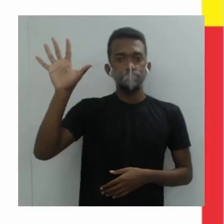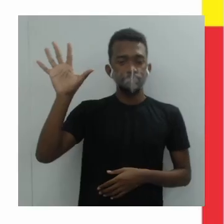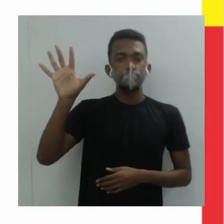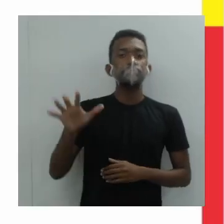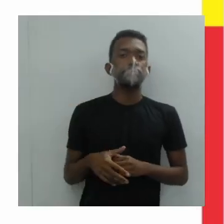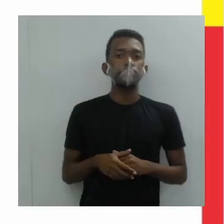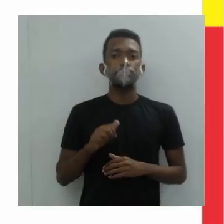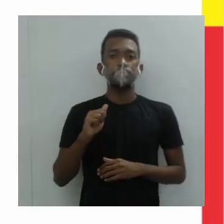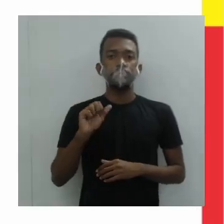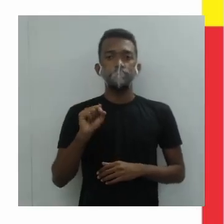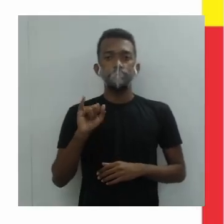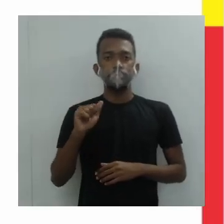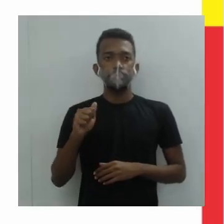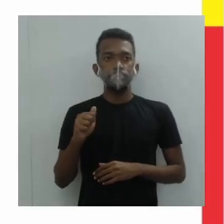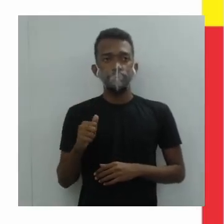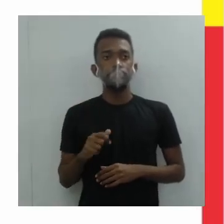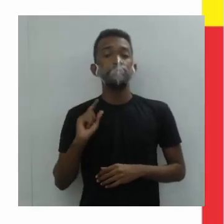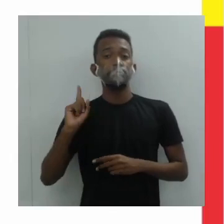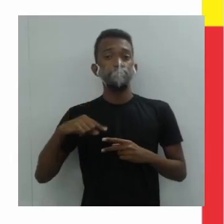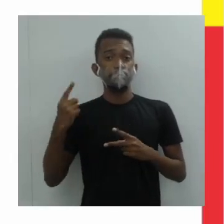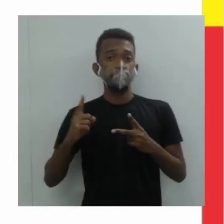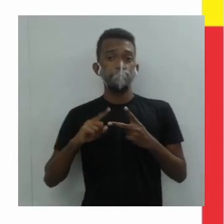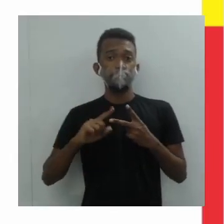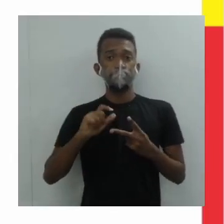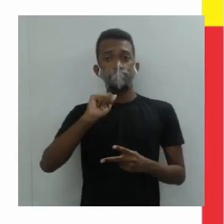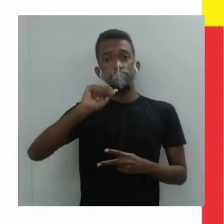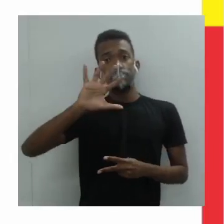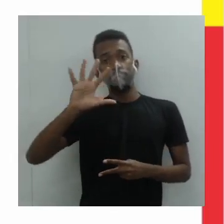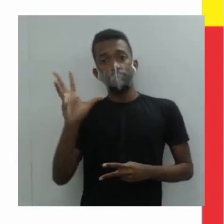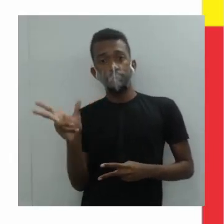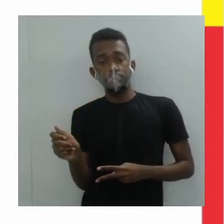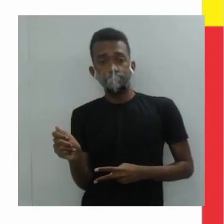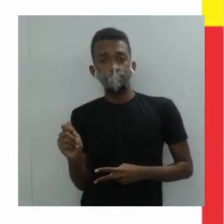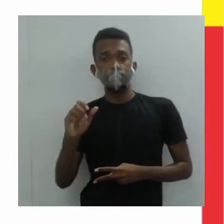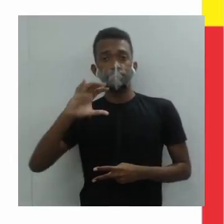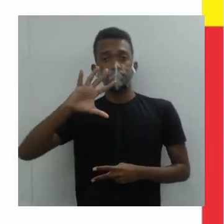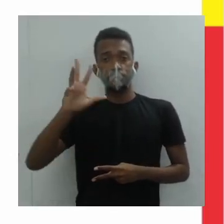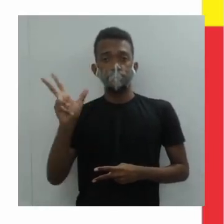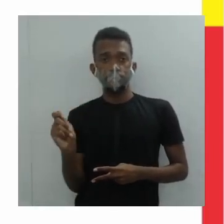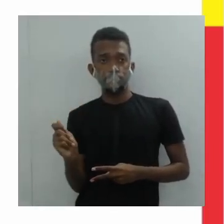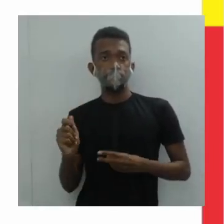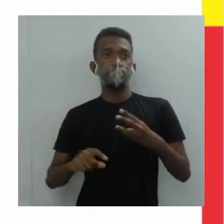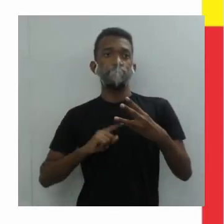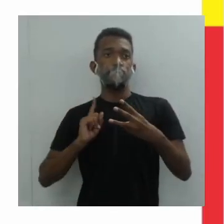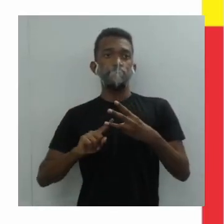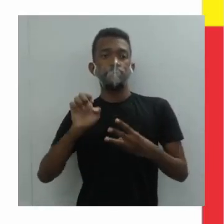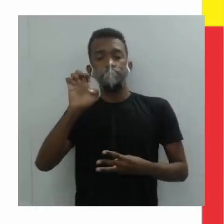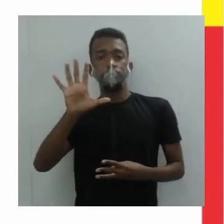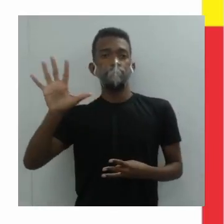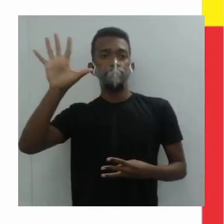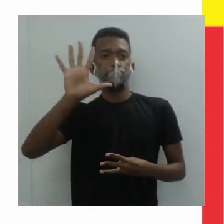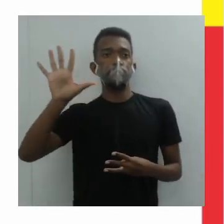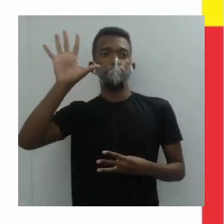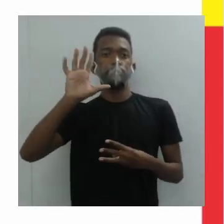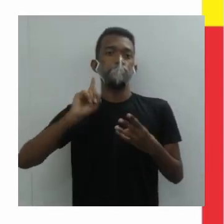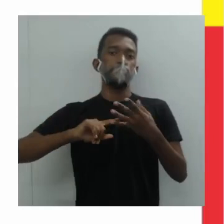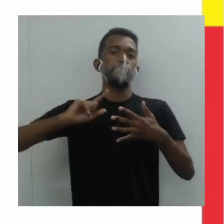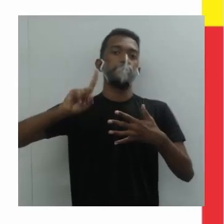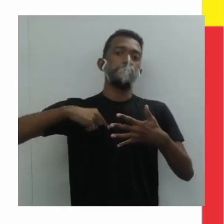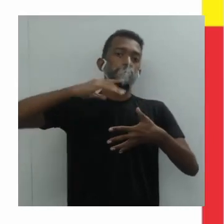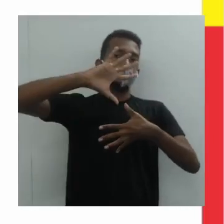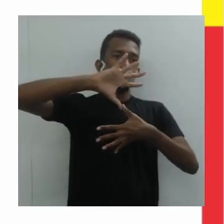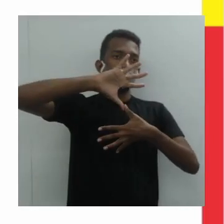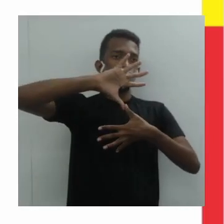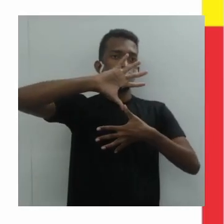asiático. Depois nós vamos ter a África, depois a Europa e depois